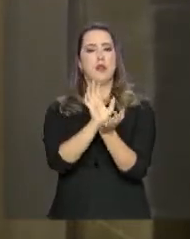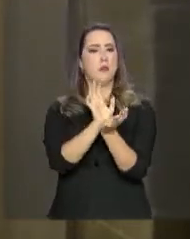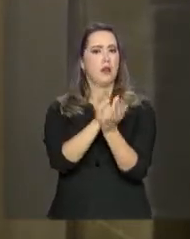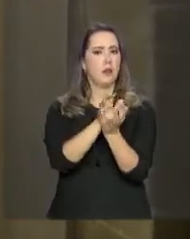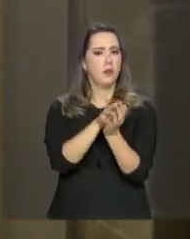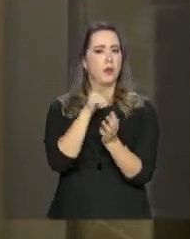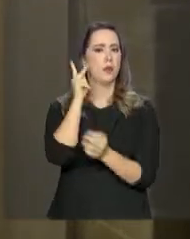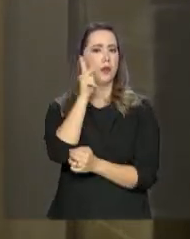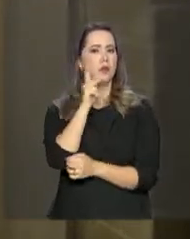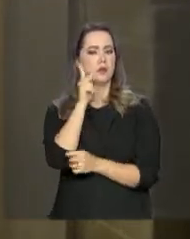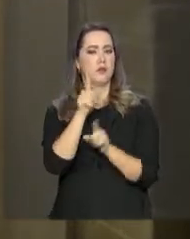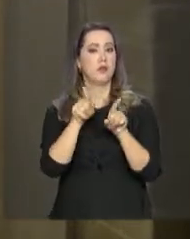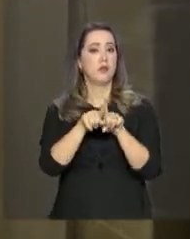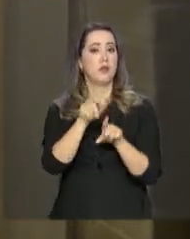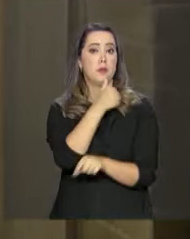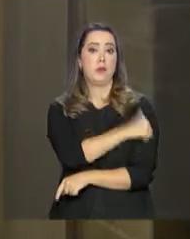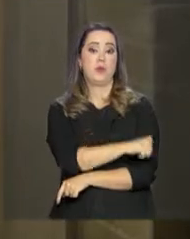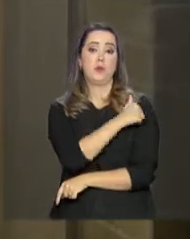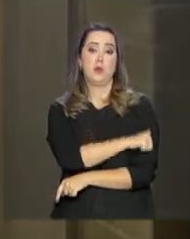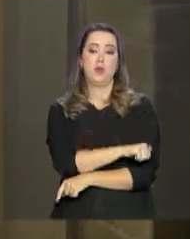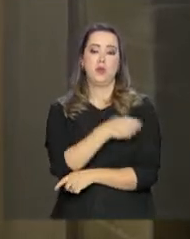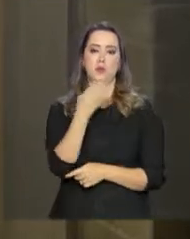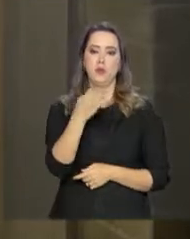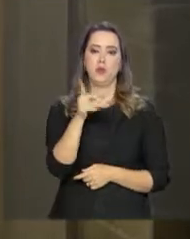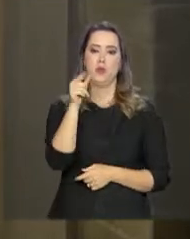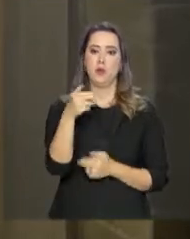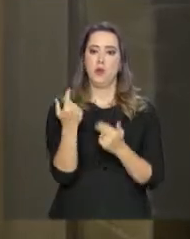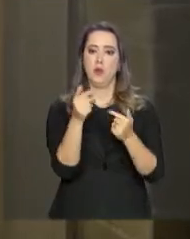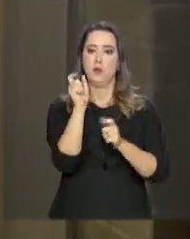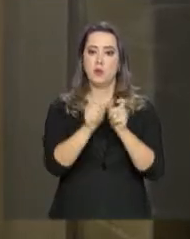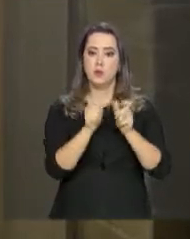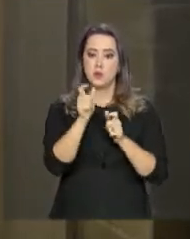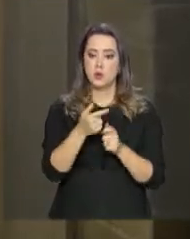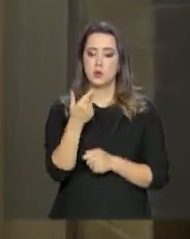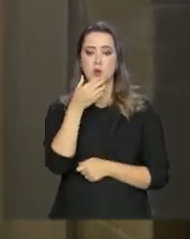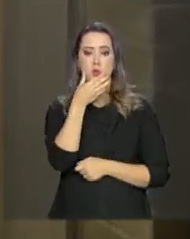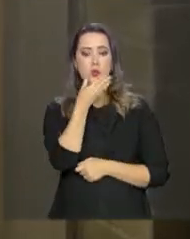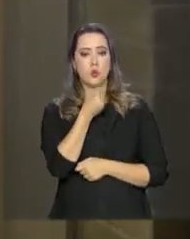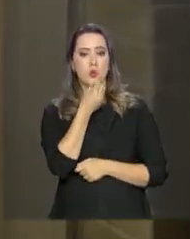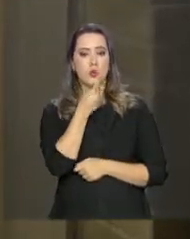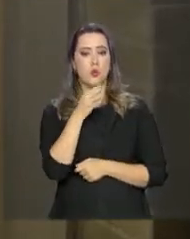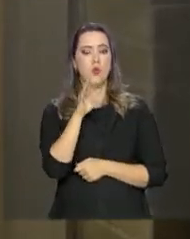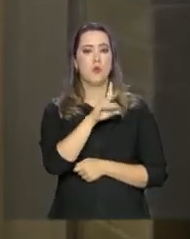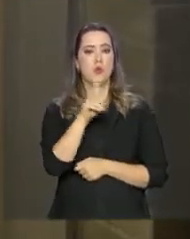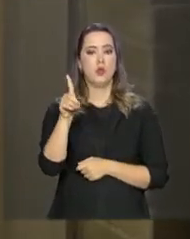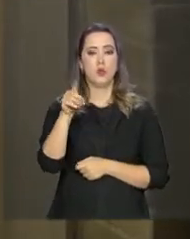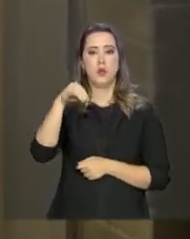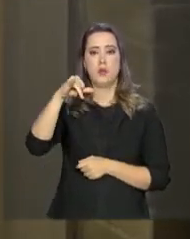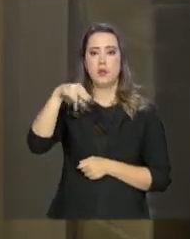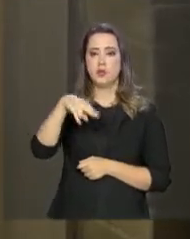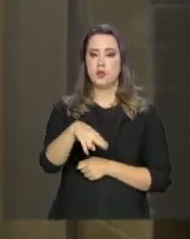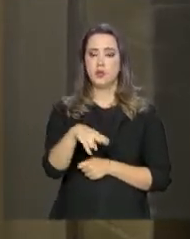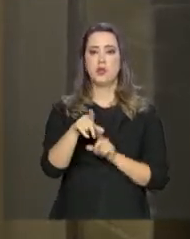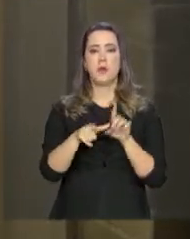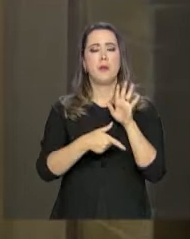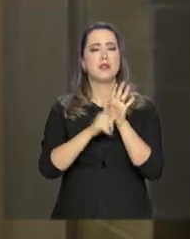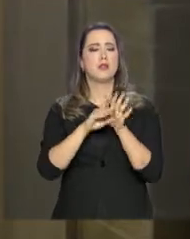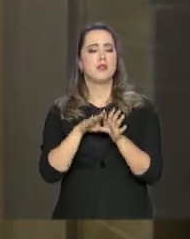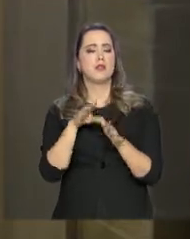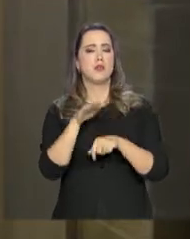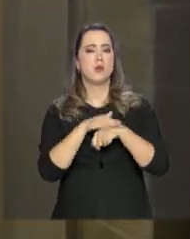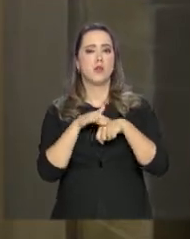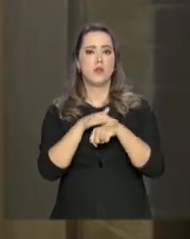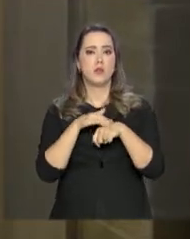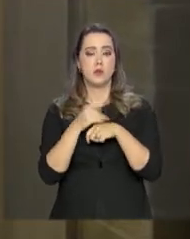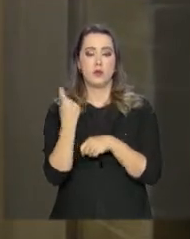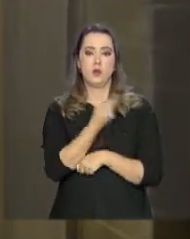para o estado do Rio de Janeiro. São pessoas como o Jim Salazar, que seguiu lá para a capital fluminense, mas antes conversou com a nossa equipe.